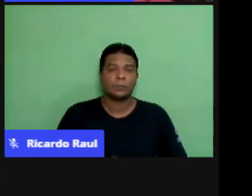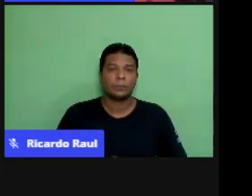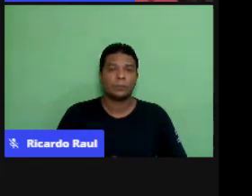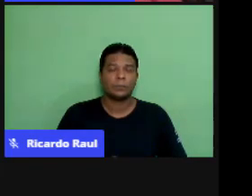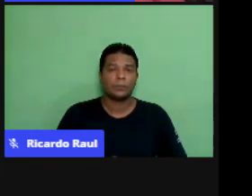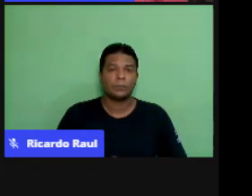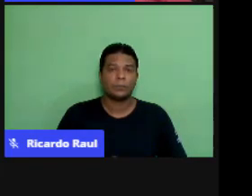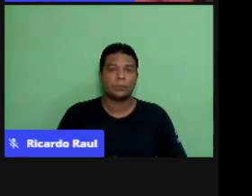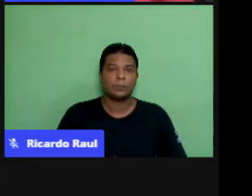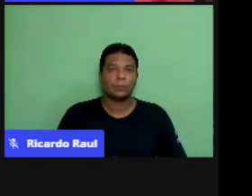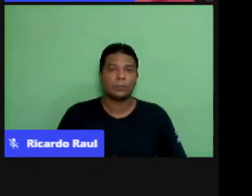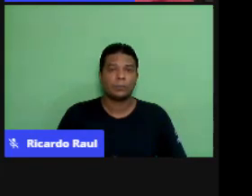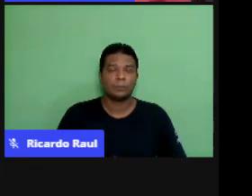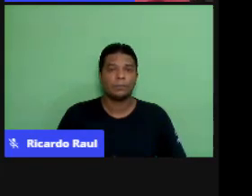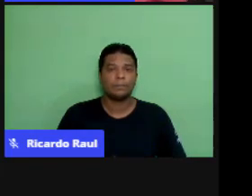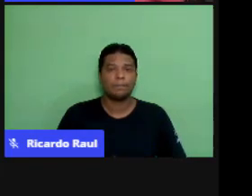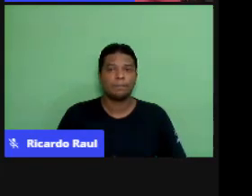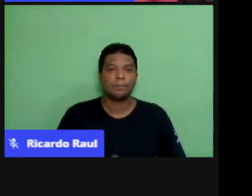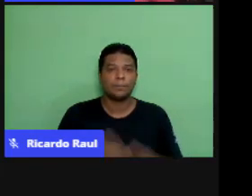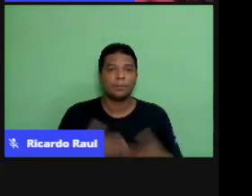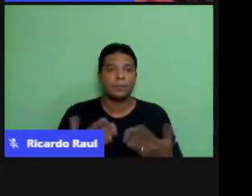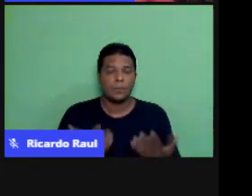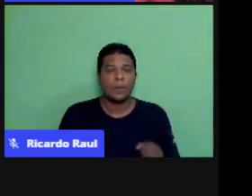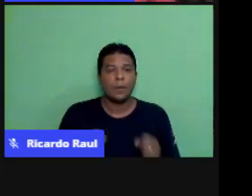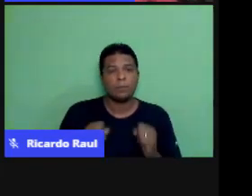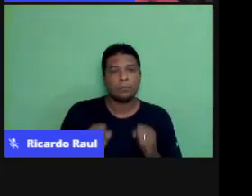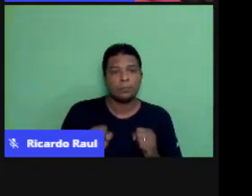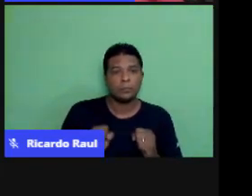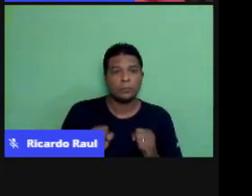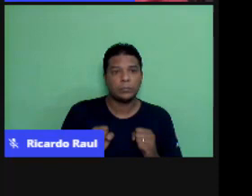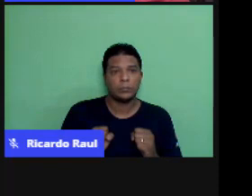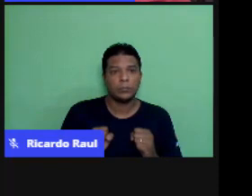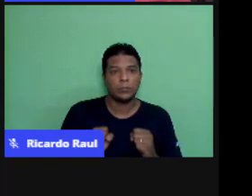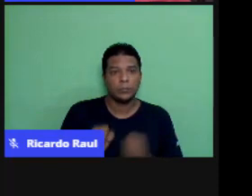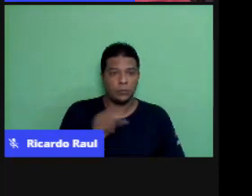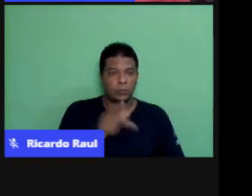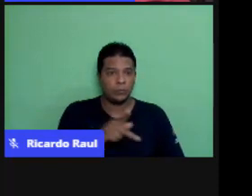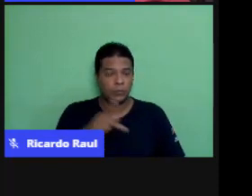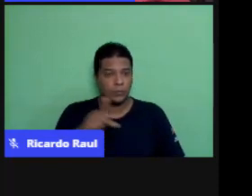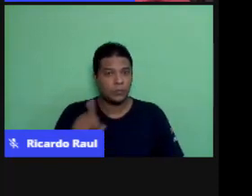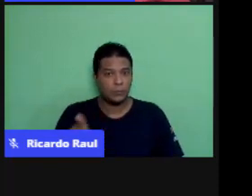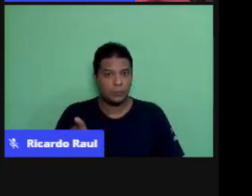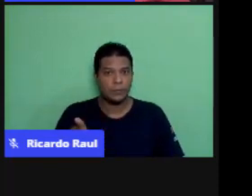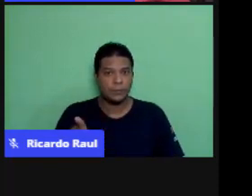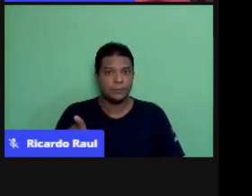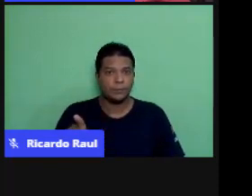Então, provavelmente pode ter a participação dos professores, né?